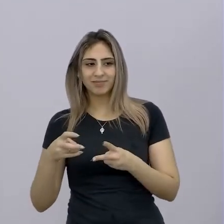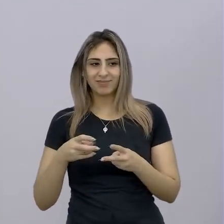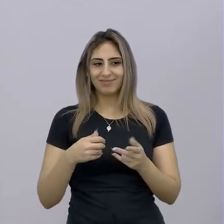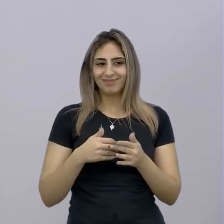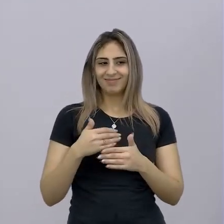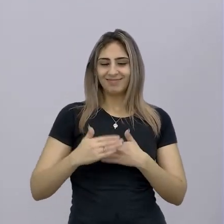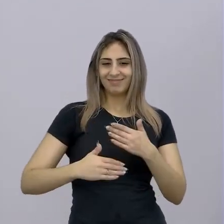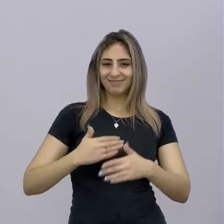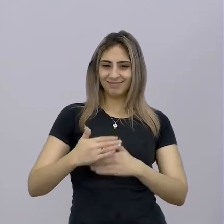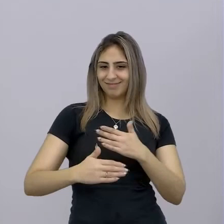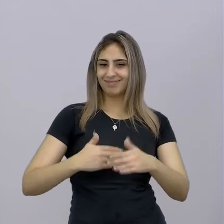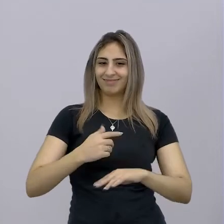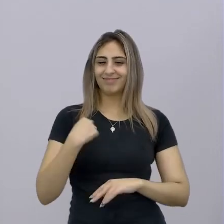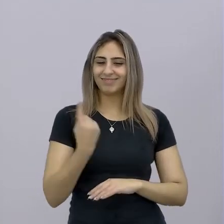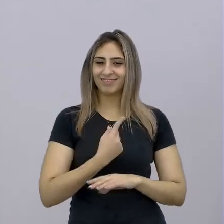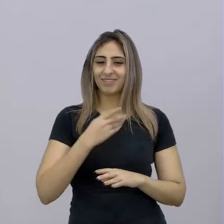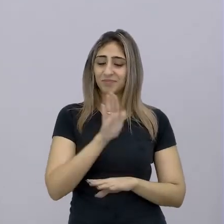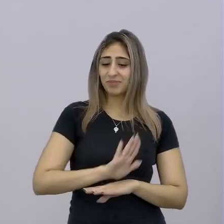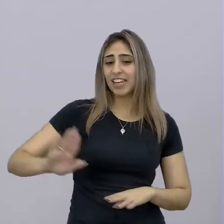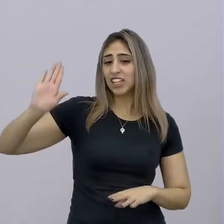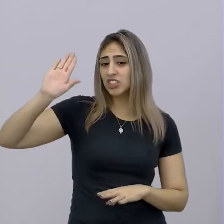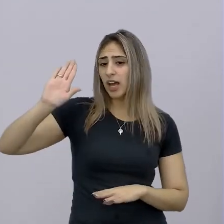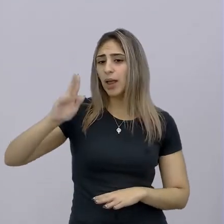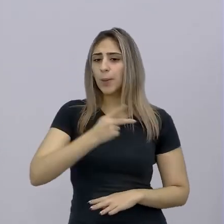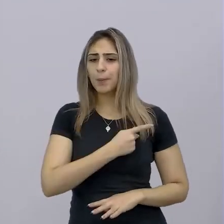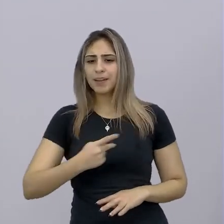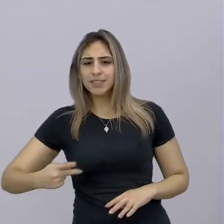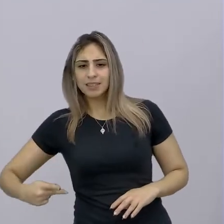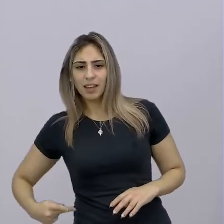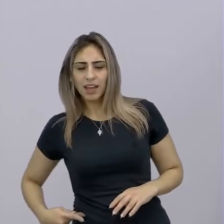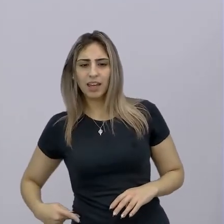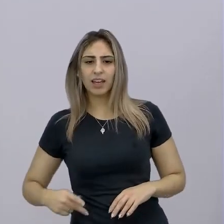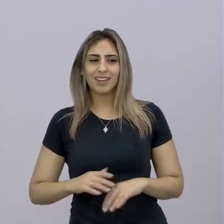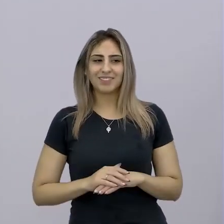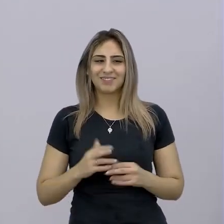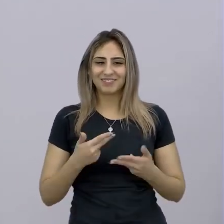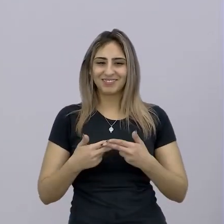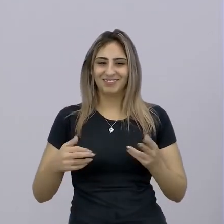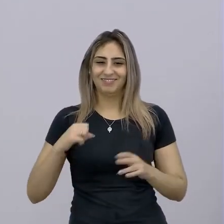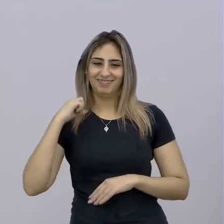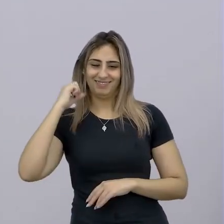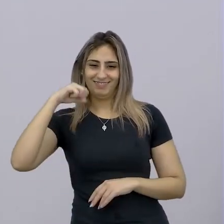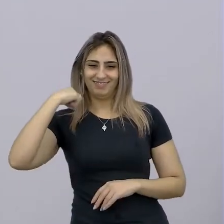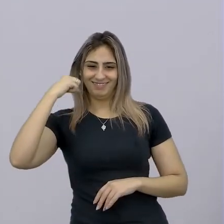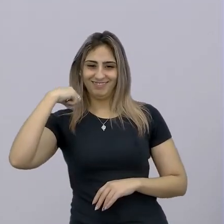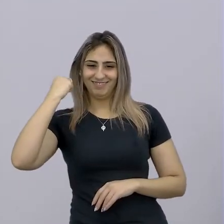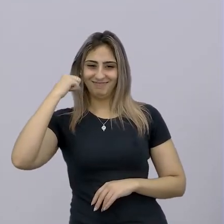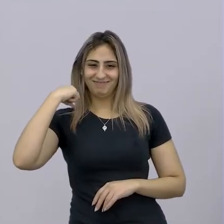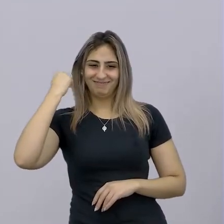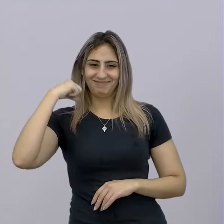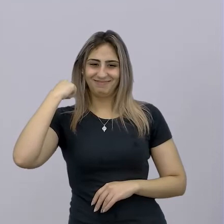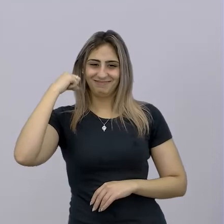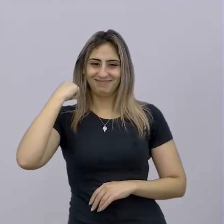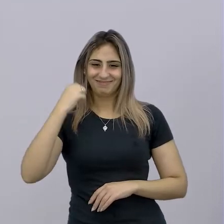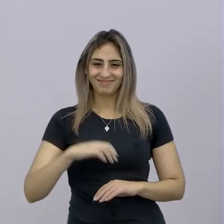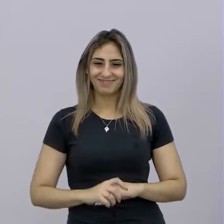ser, por exemplo, o candidato à presidência, o candidato ao Senado e etc, etc, né?